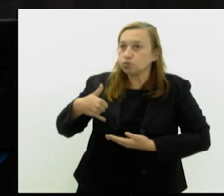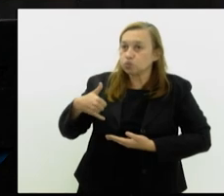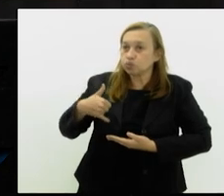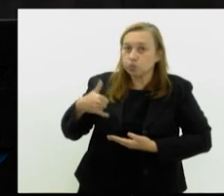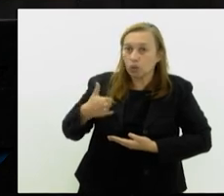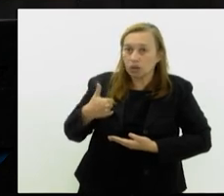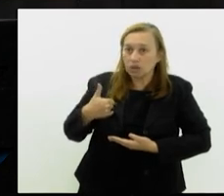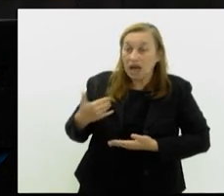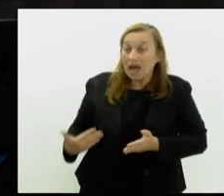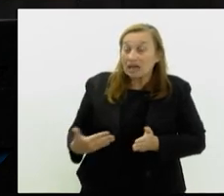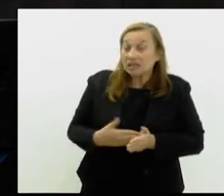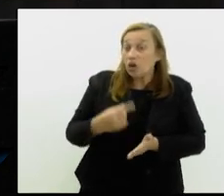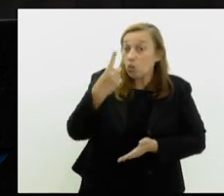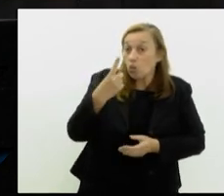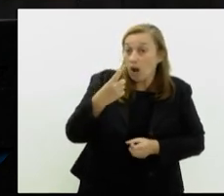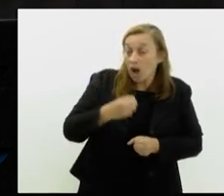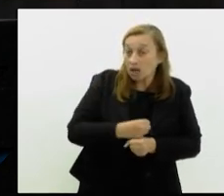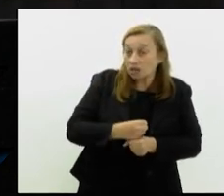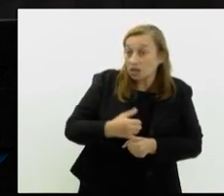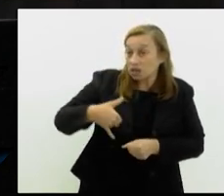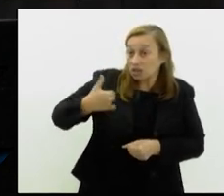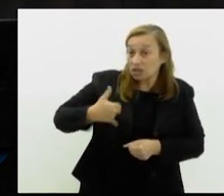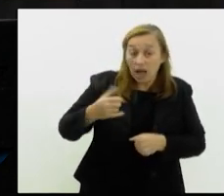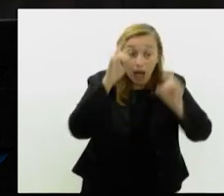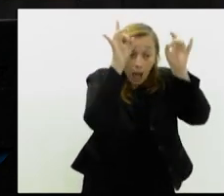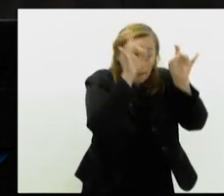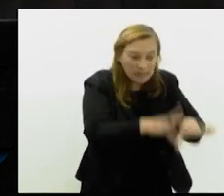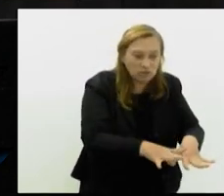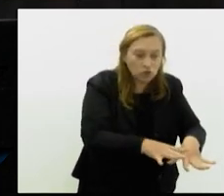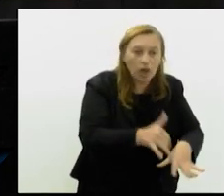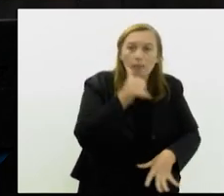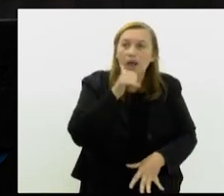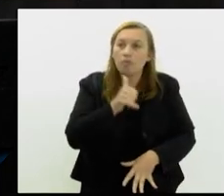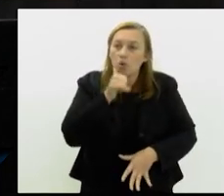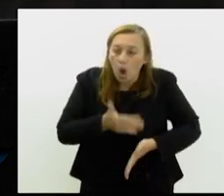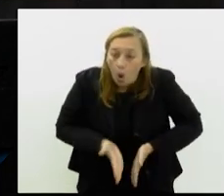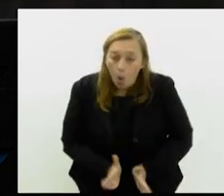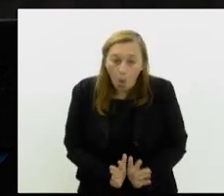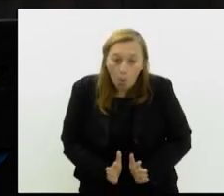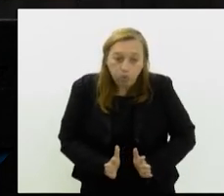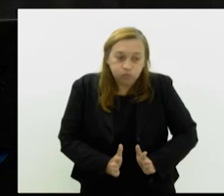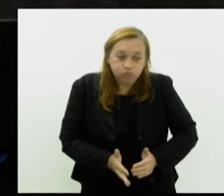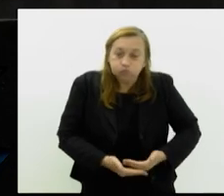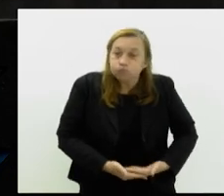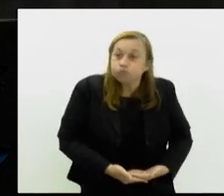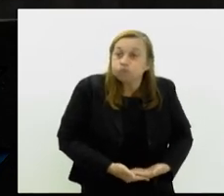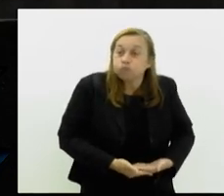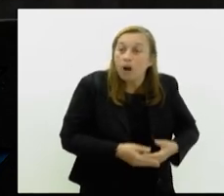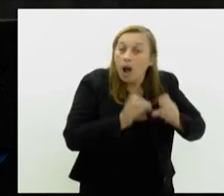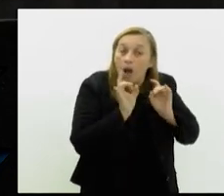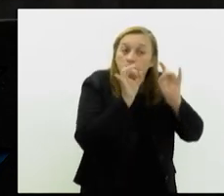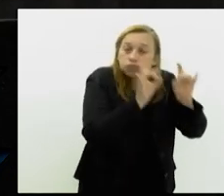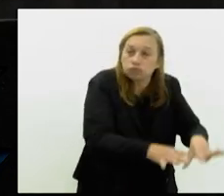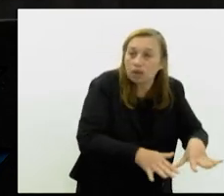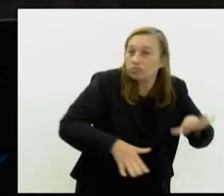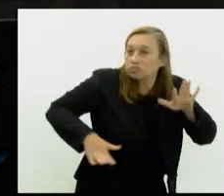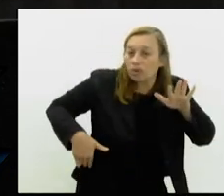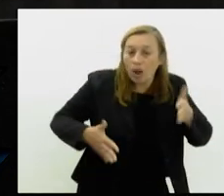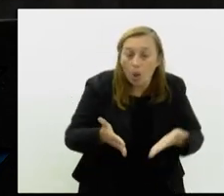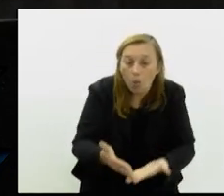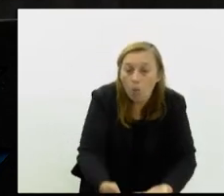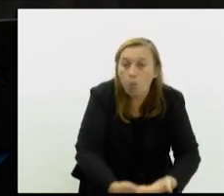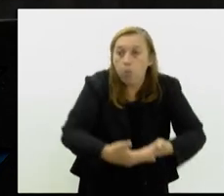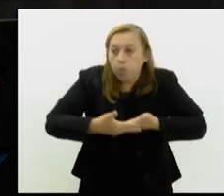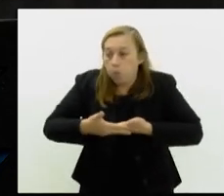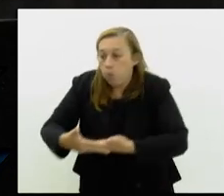a 1 ano de idade largados pelas mulheres que acabavam de ter seus filhos eram recolhidas